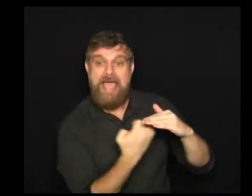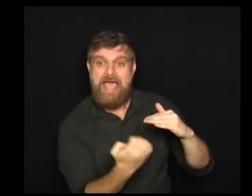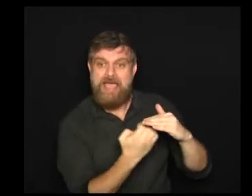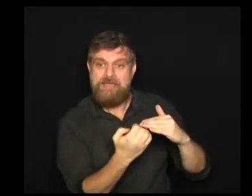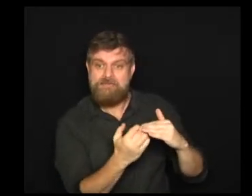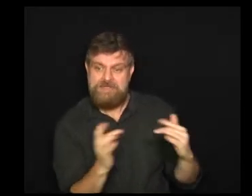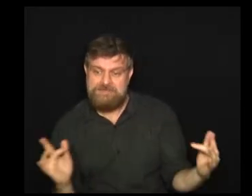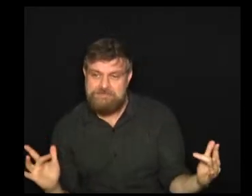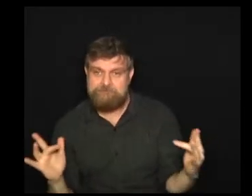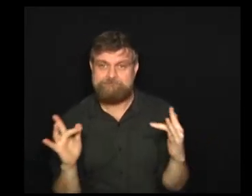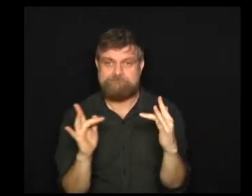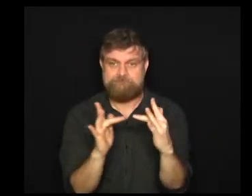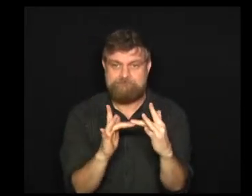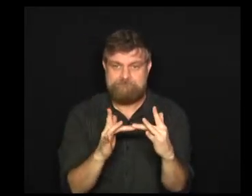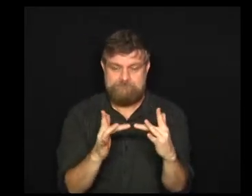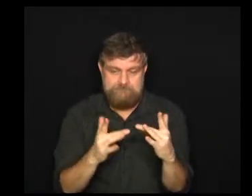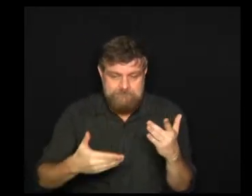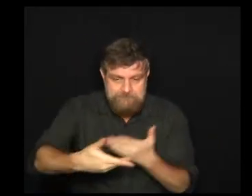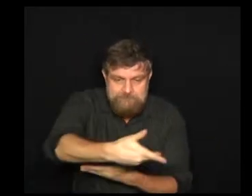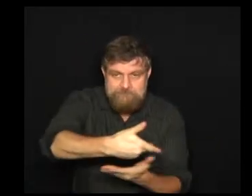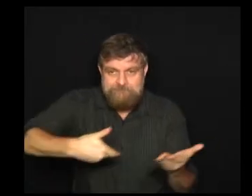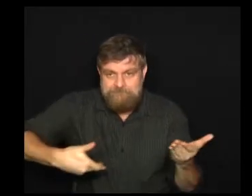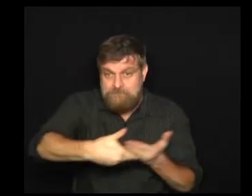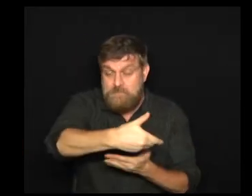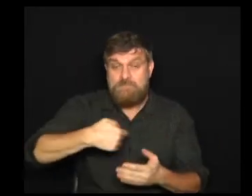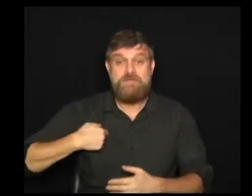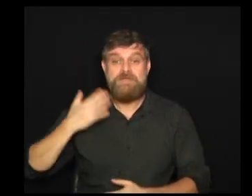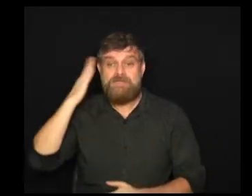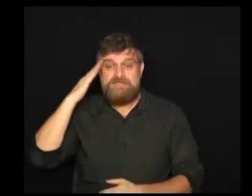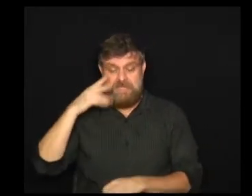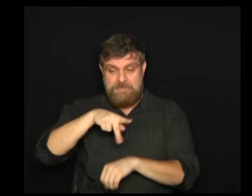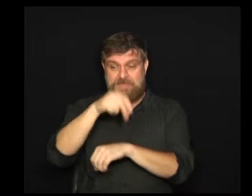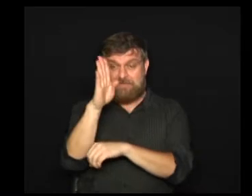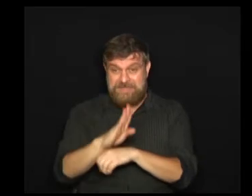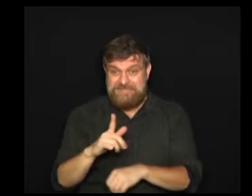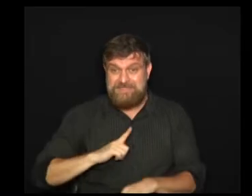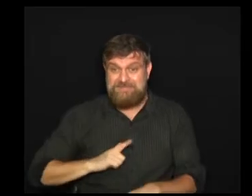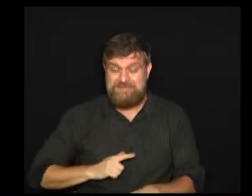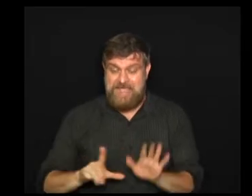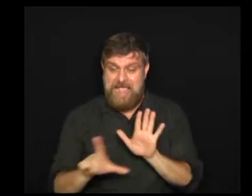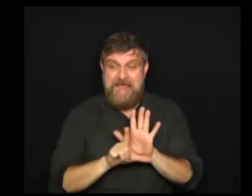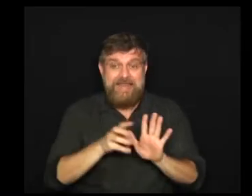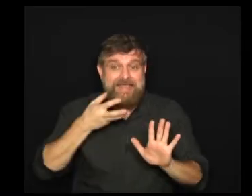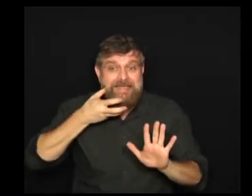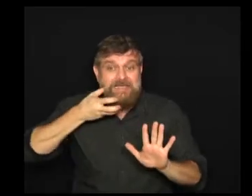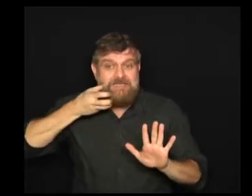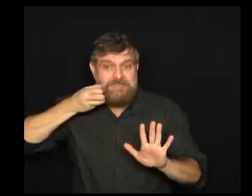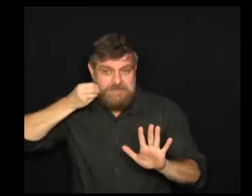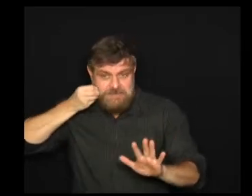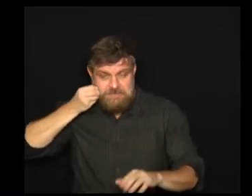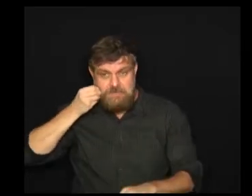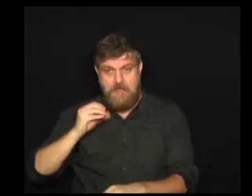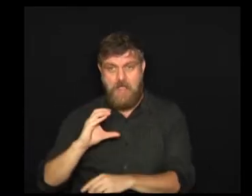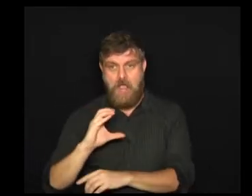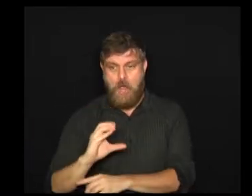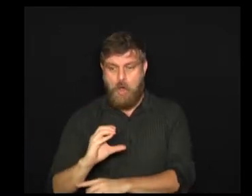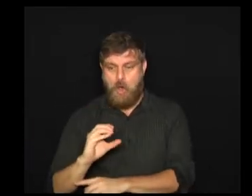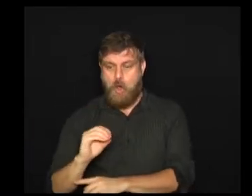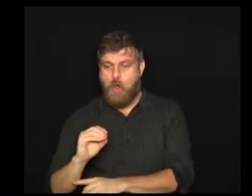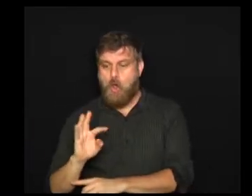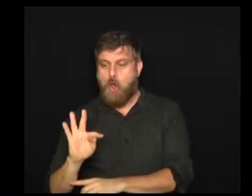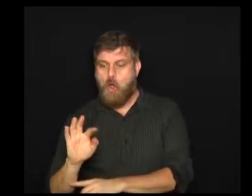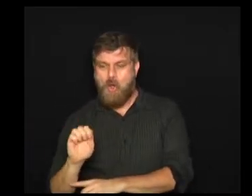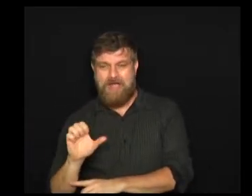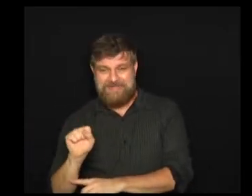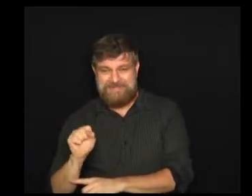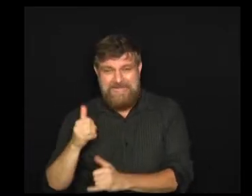né? Nós sabemos que no Brasil nós temos ainda lei de cotas, né? Já tem mais de quase 30